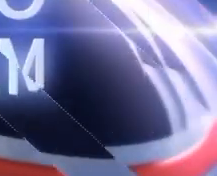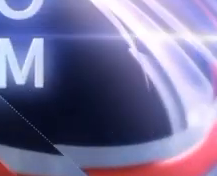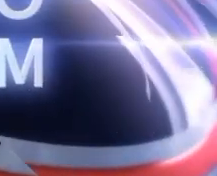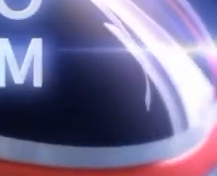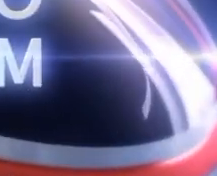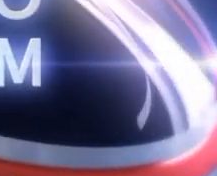Transcrição Legendas Pedro Negri